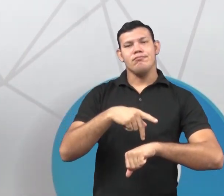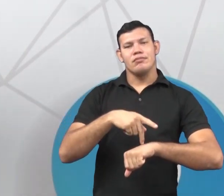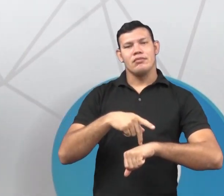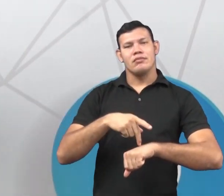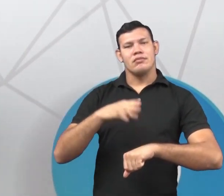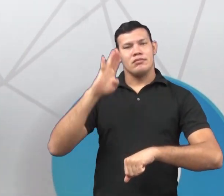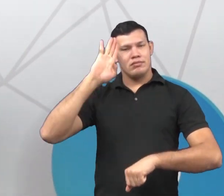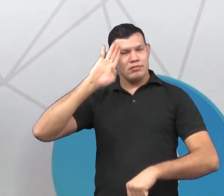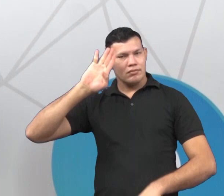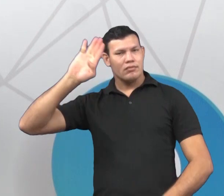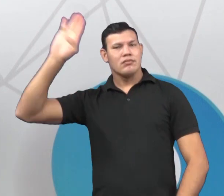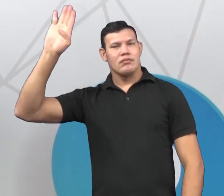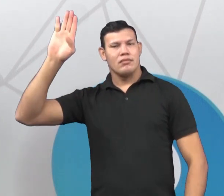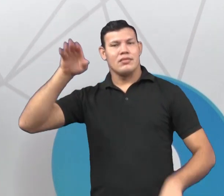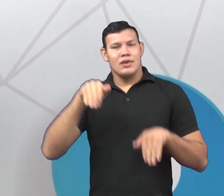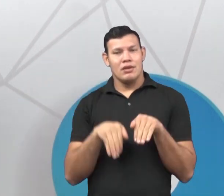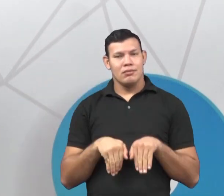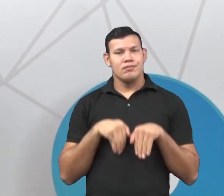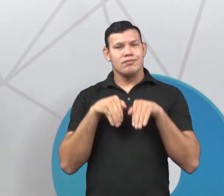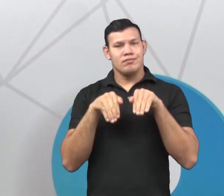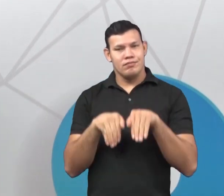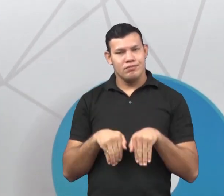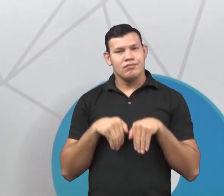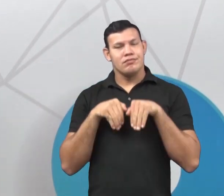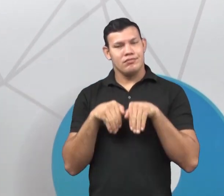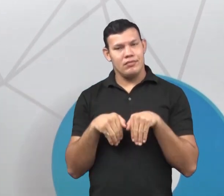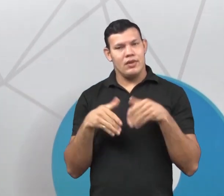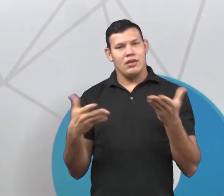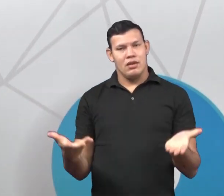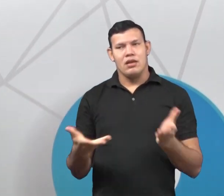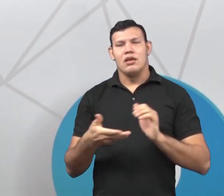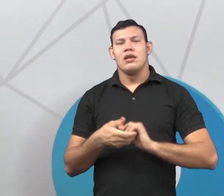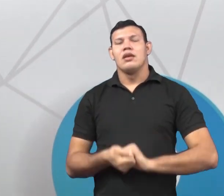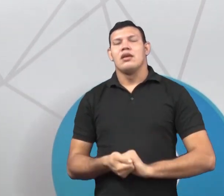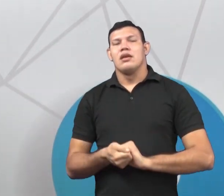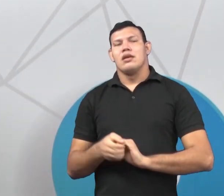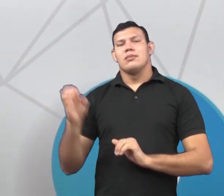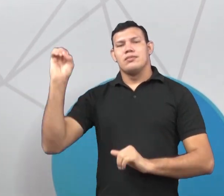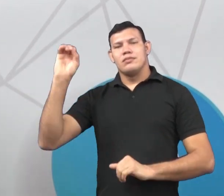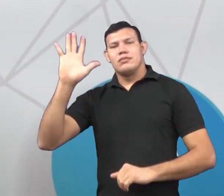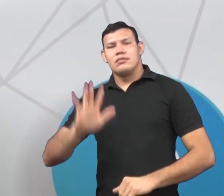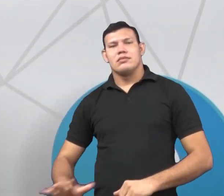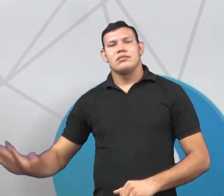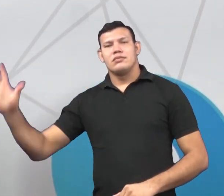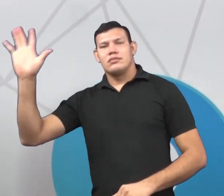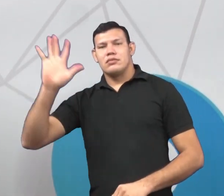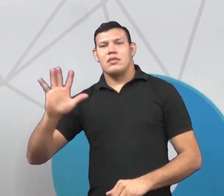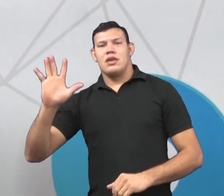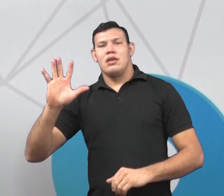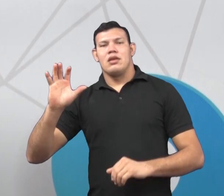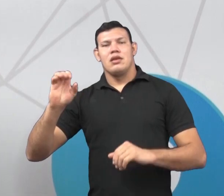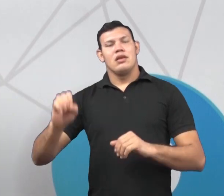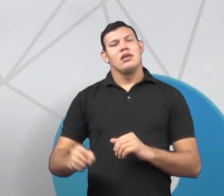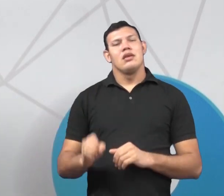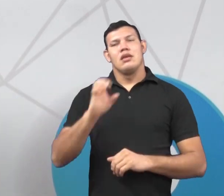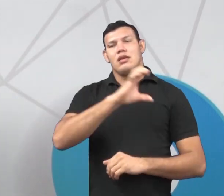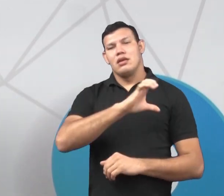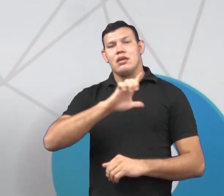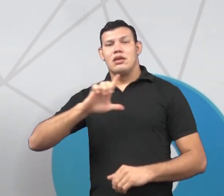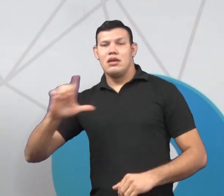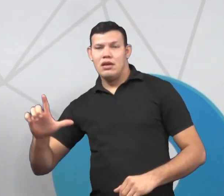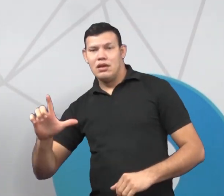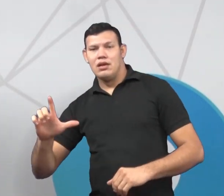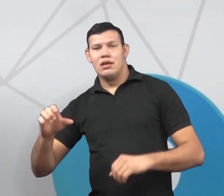na Austrália. E aí, a Oceania pode se classificar em arquipélagos